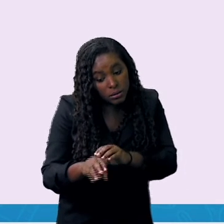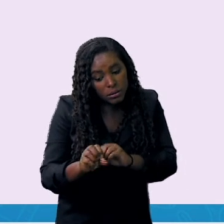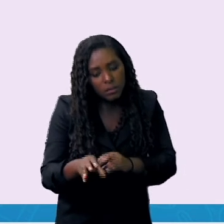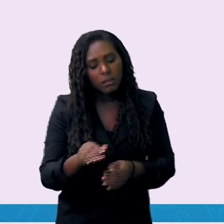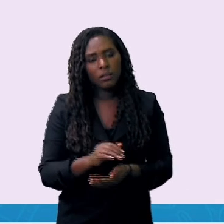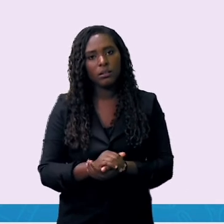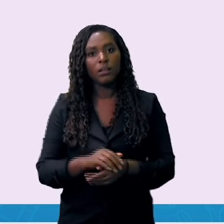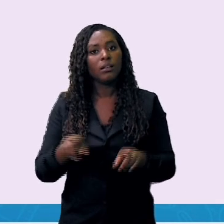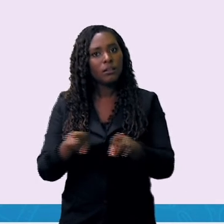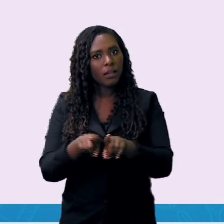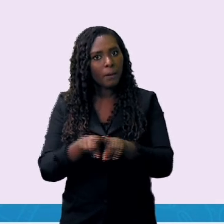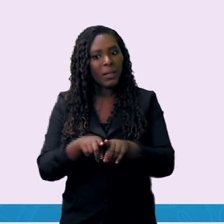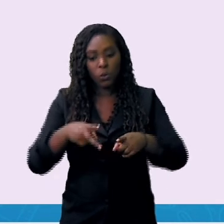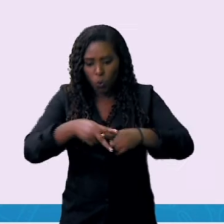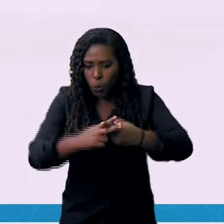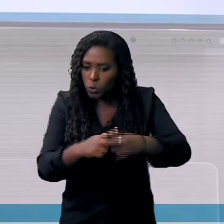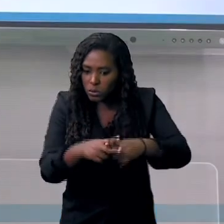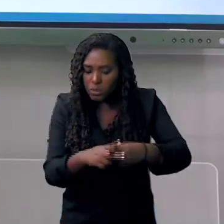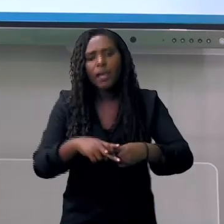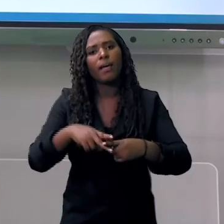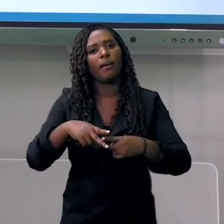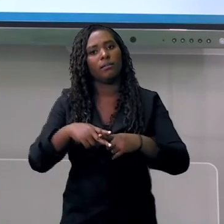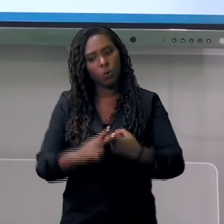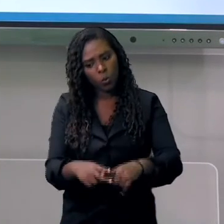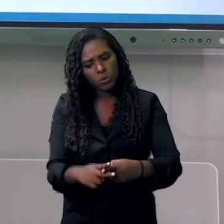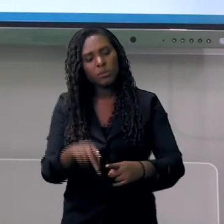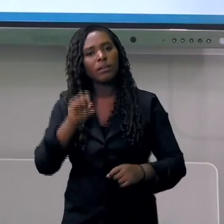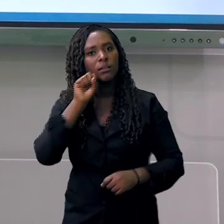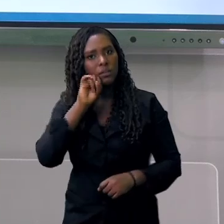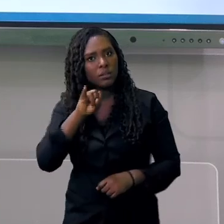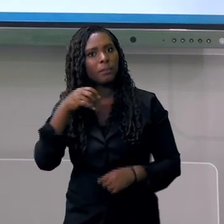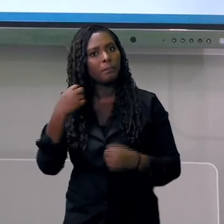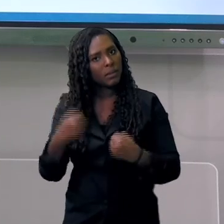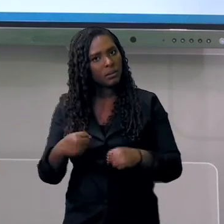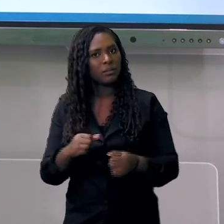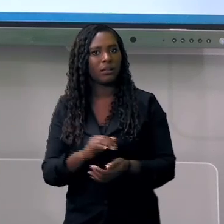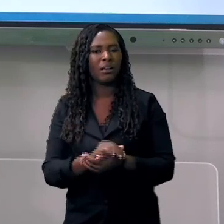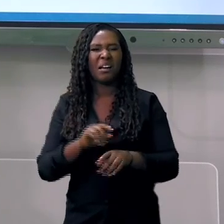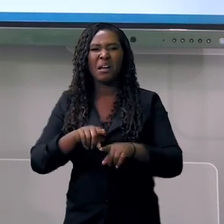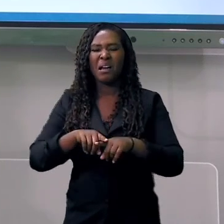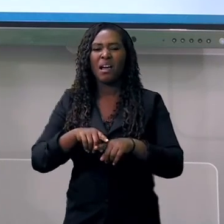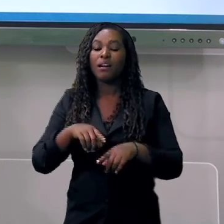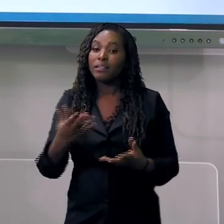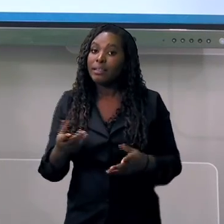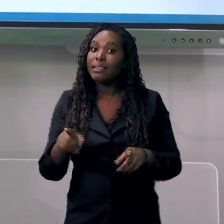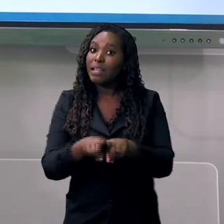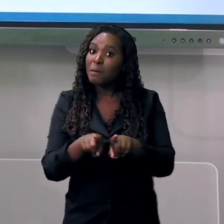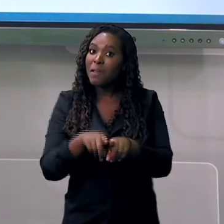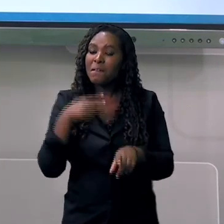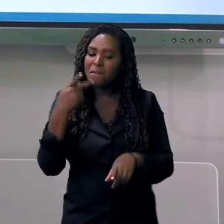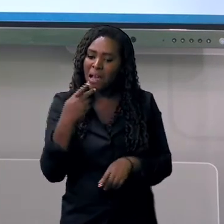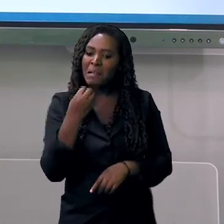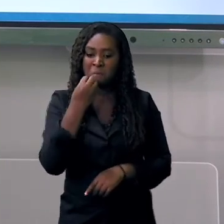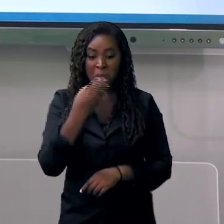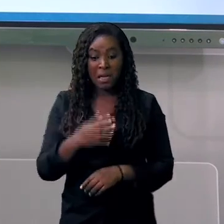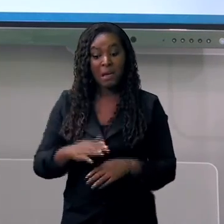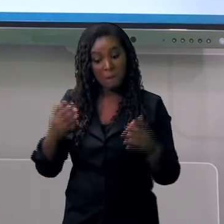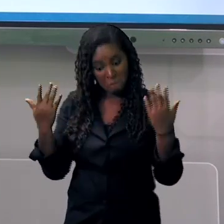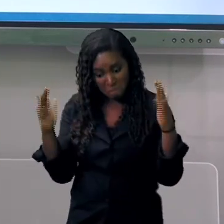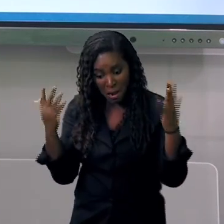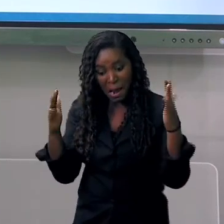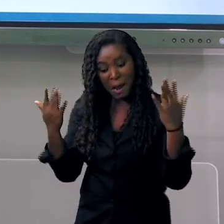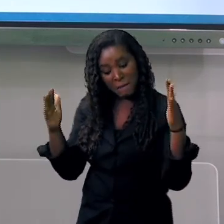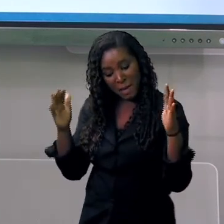precisar, elogie quando for necessário, porém, nunca rotule. Com nossas atitudes